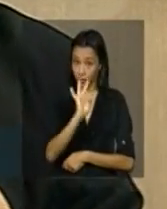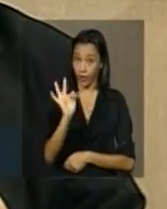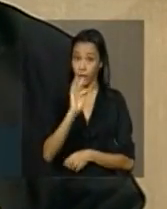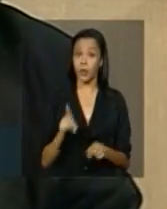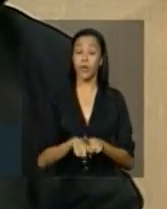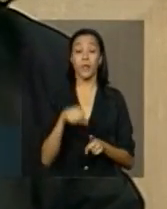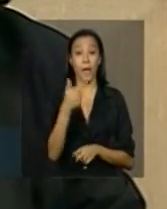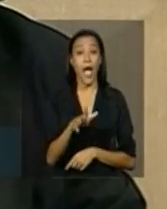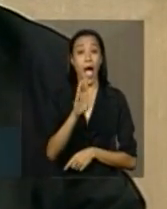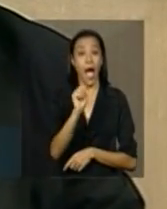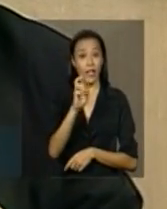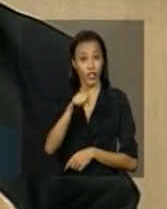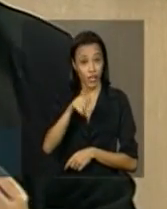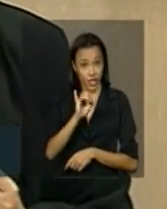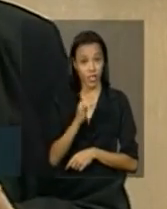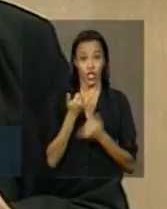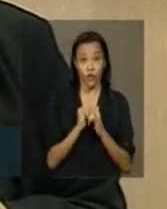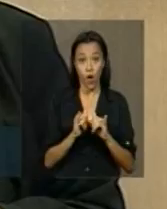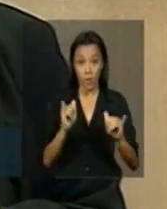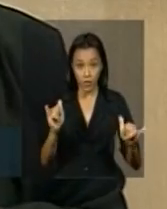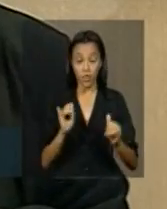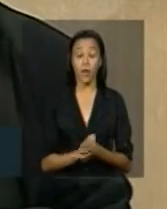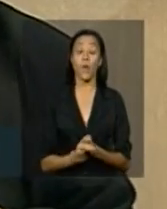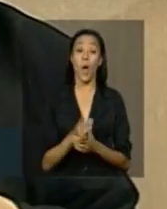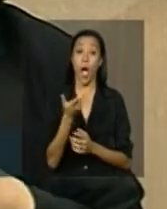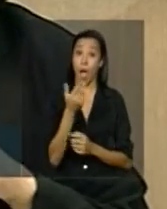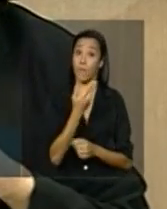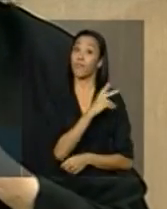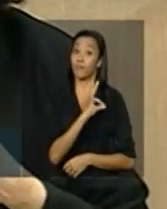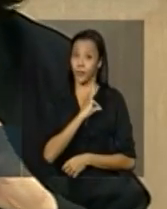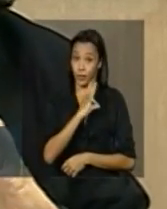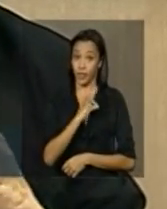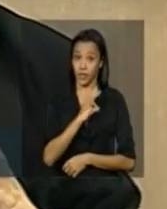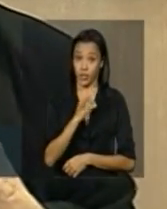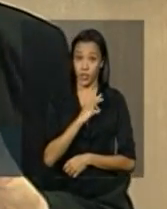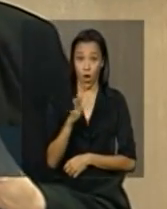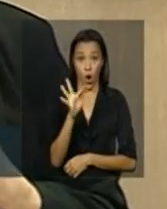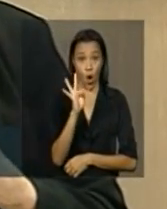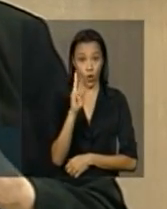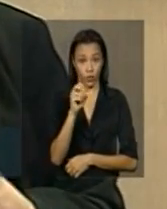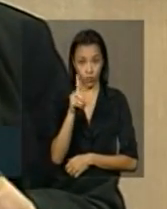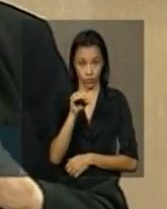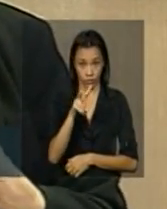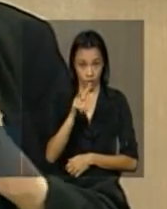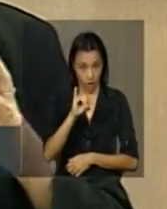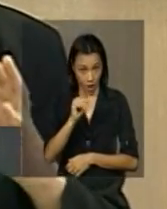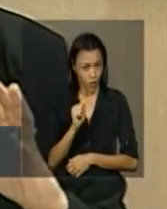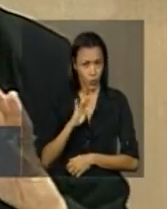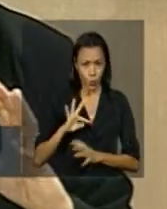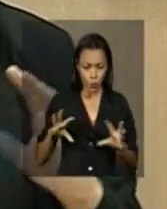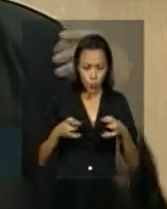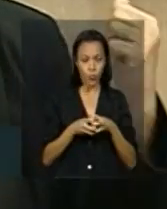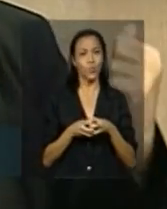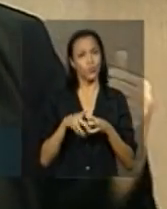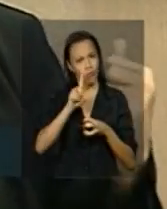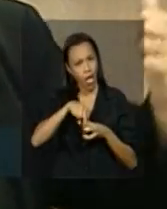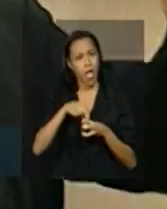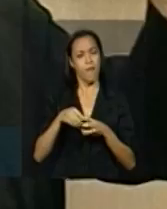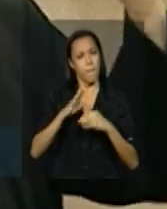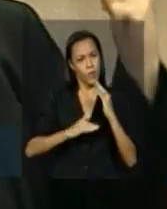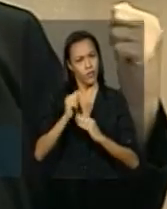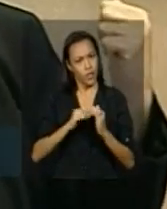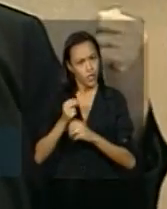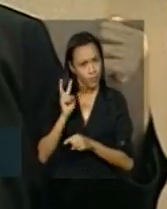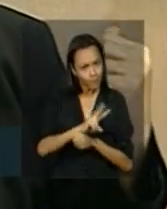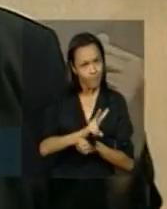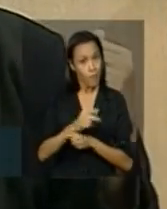informação como a pol a força nacional de segurança a Polícia Rodoviária Federal as inteligências desses órgãos todas trabalham juntos com o Ibama pra